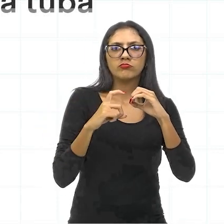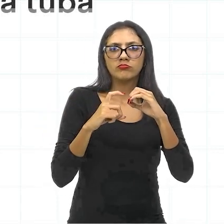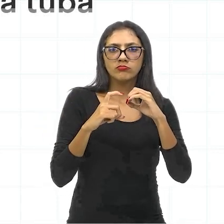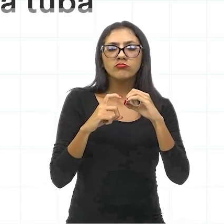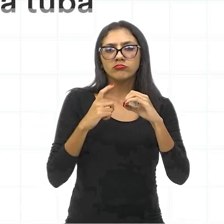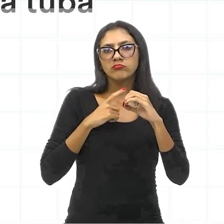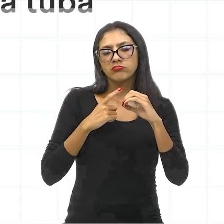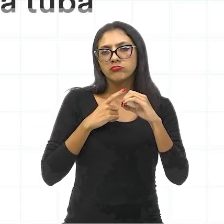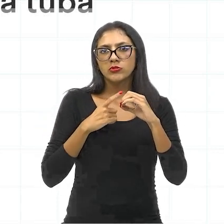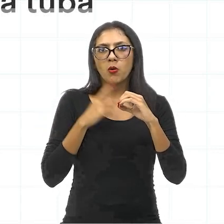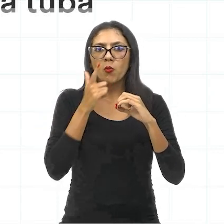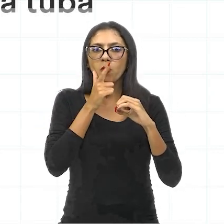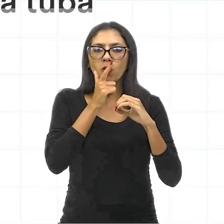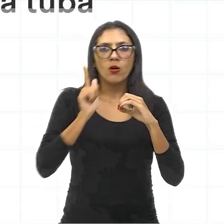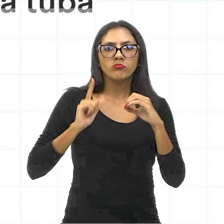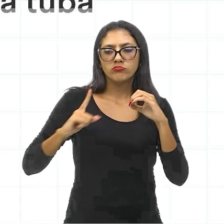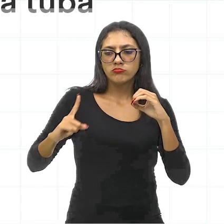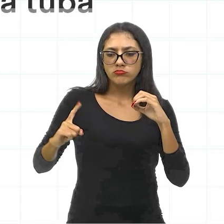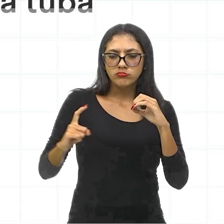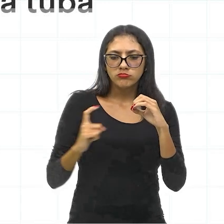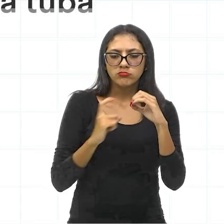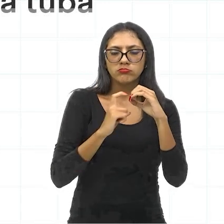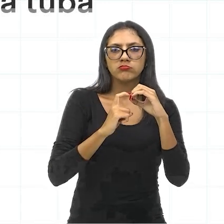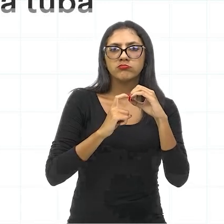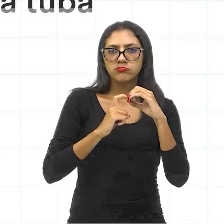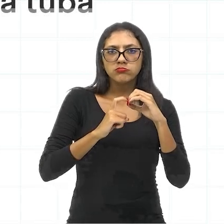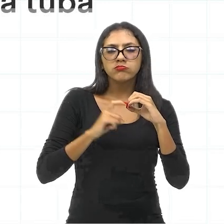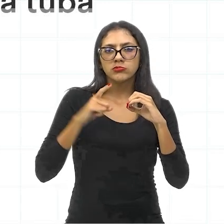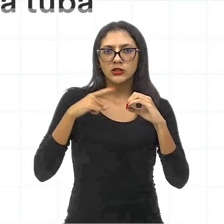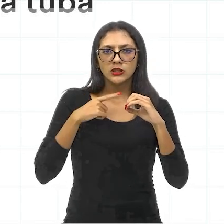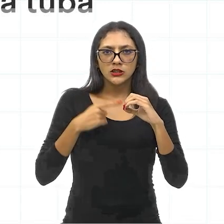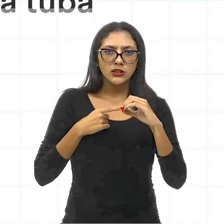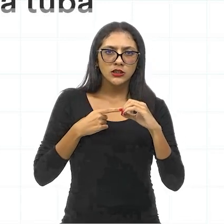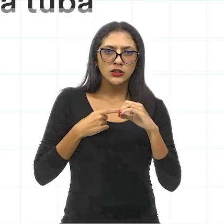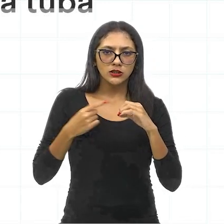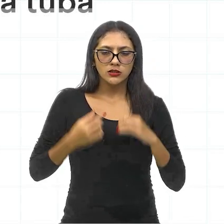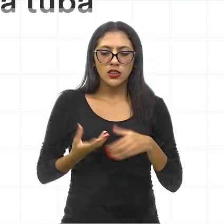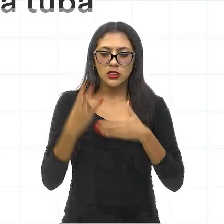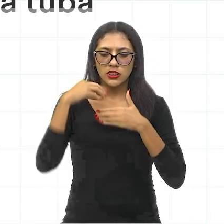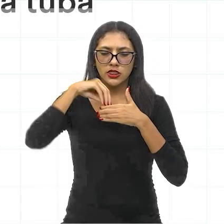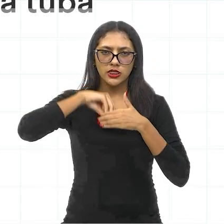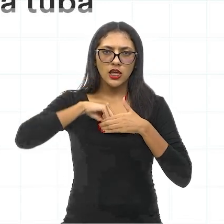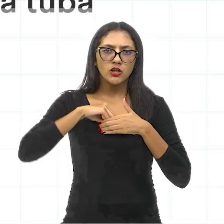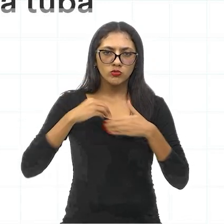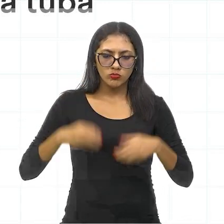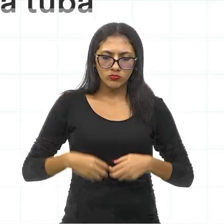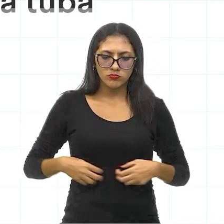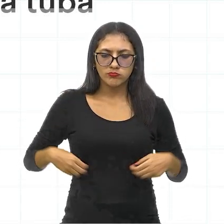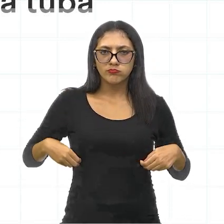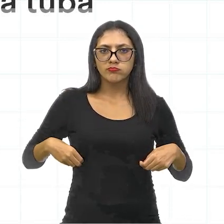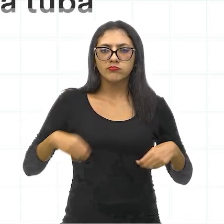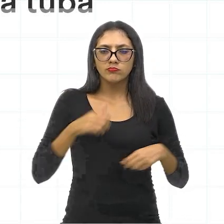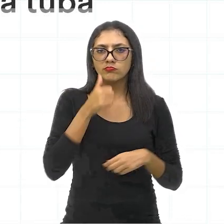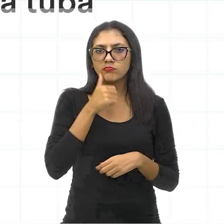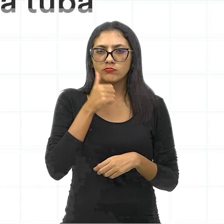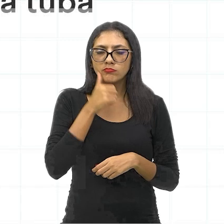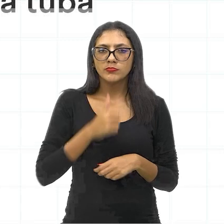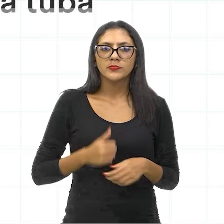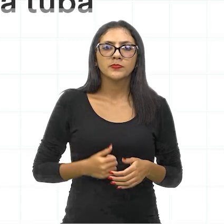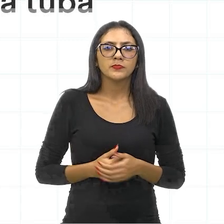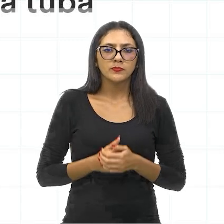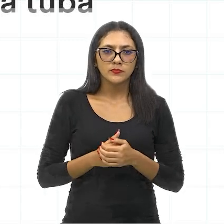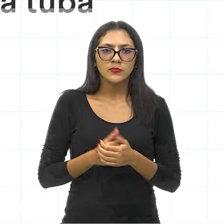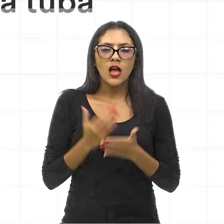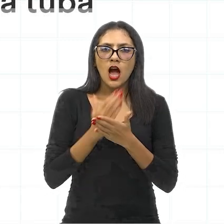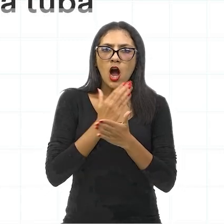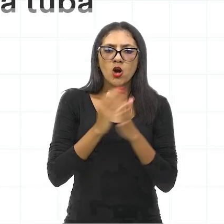eles acharem esse óvulo lá no percurso no interior do sistema reprodutor feminino. Substâncias do sêmen